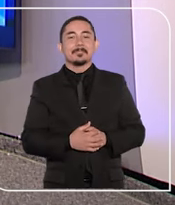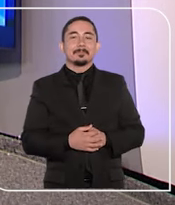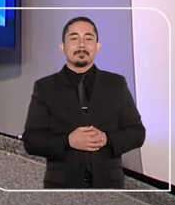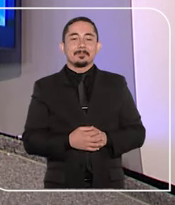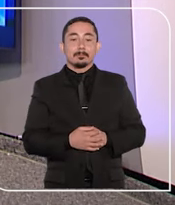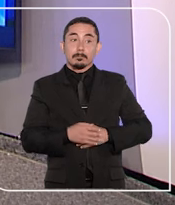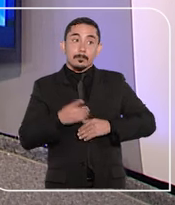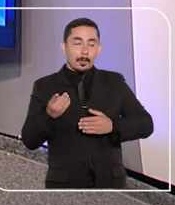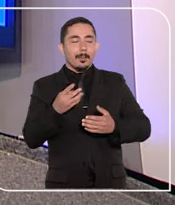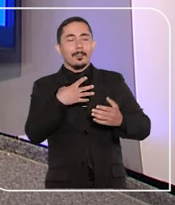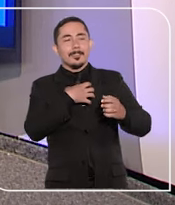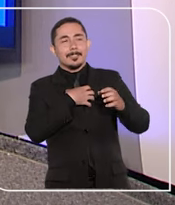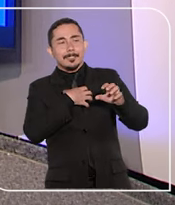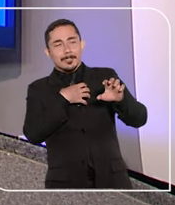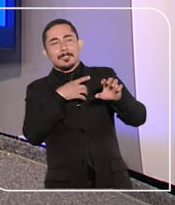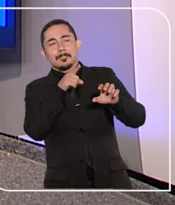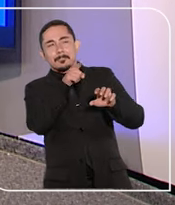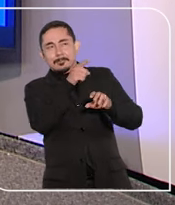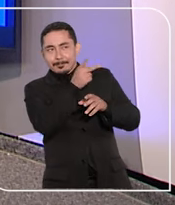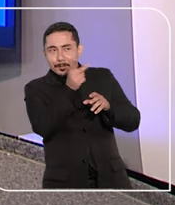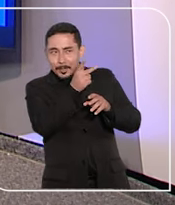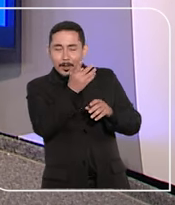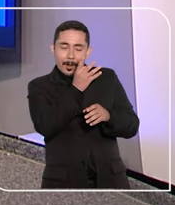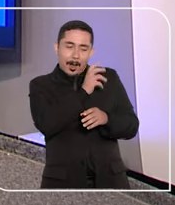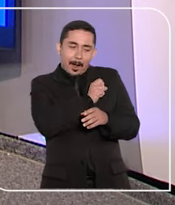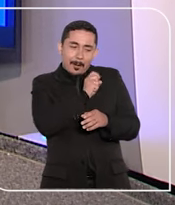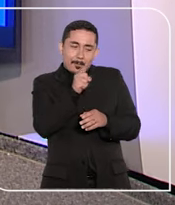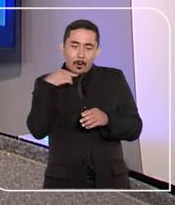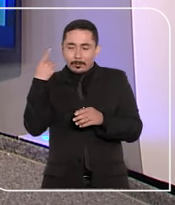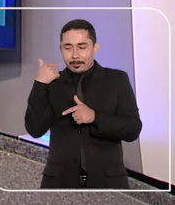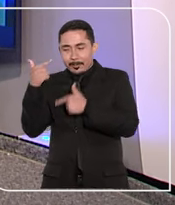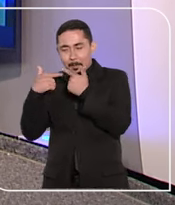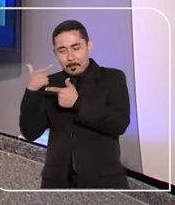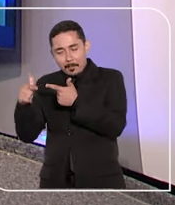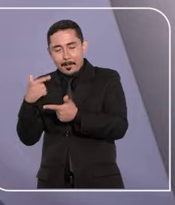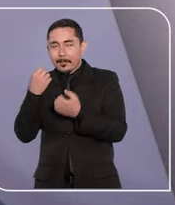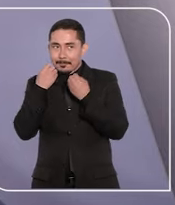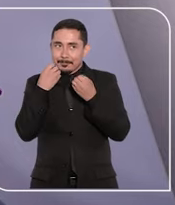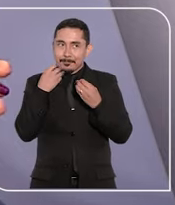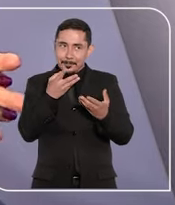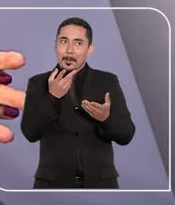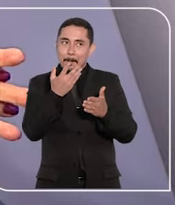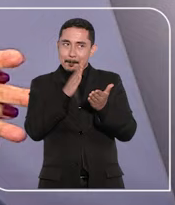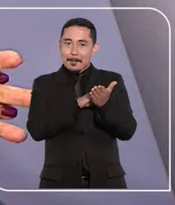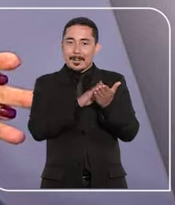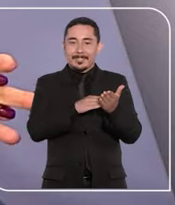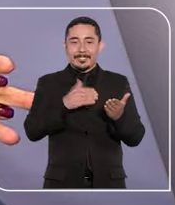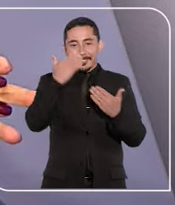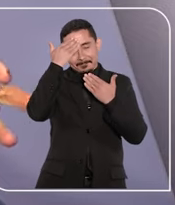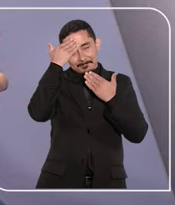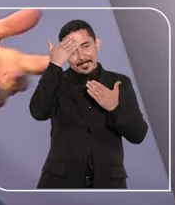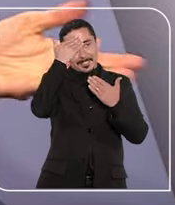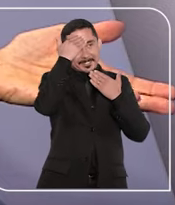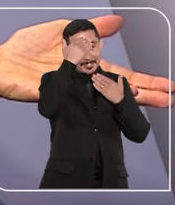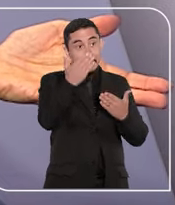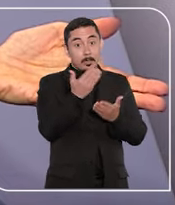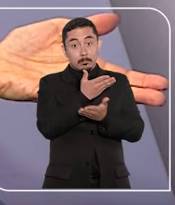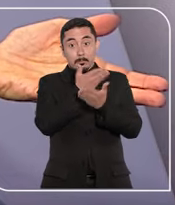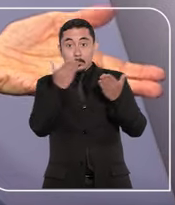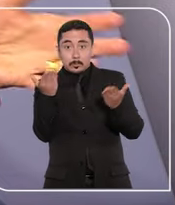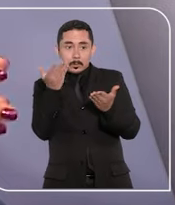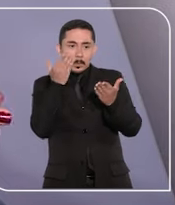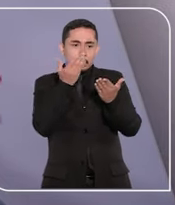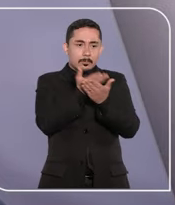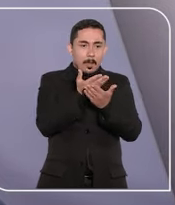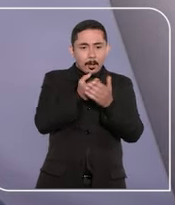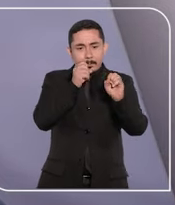esse amor de ambos pela profissão e muito bom sentir essa energia de vocês, viu? Mais uma vez, muitíssimo obrigada pela aula brilhante de